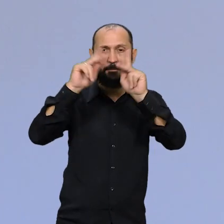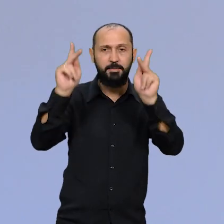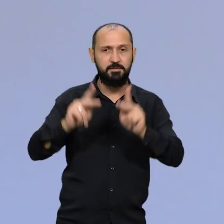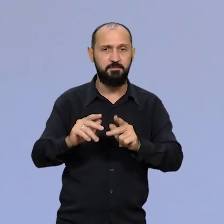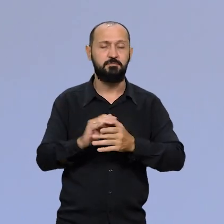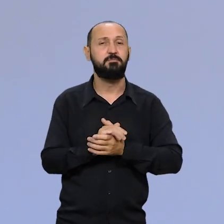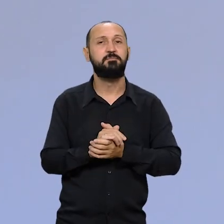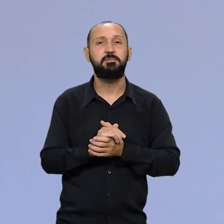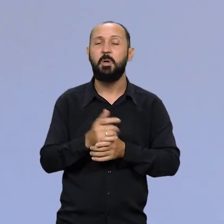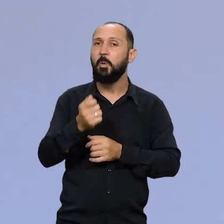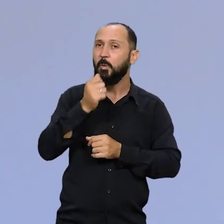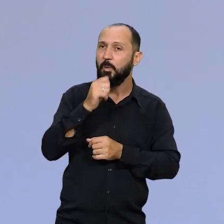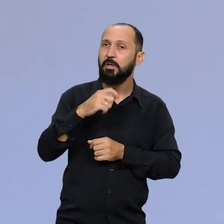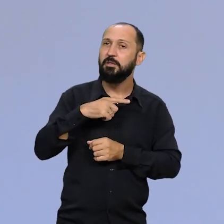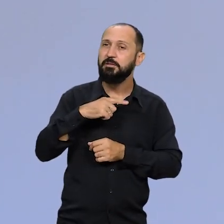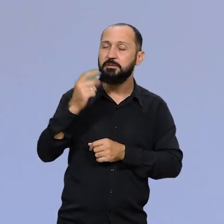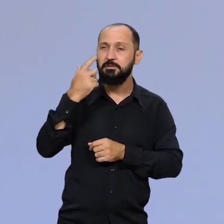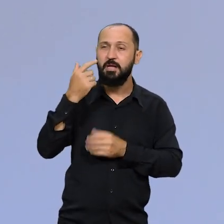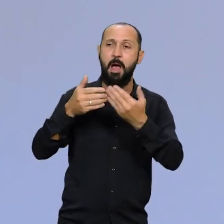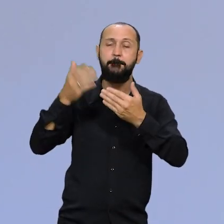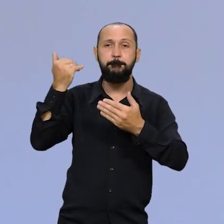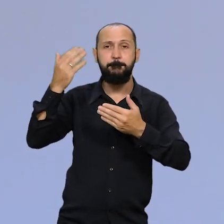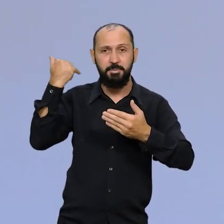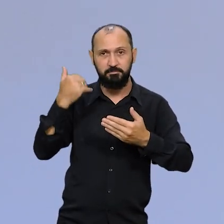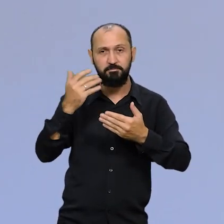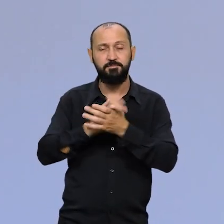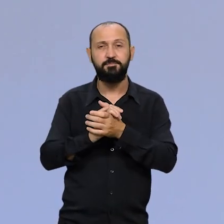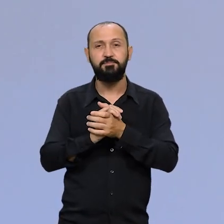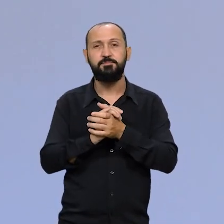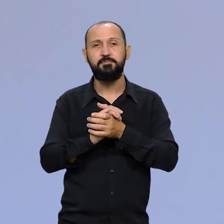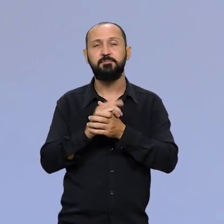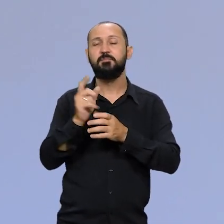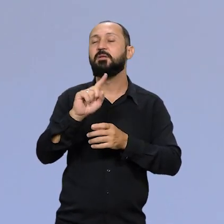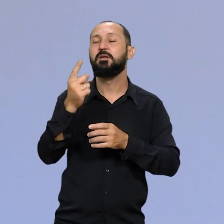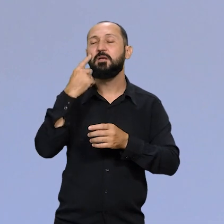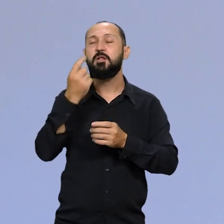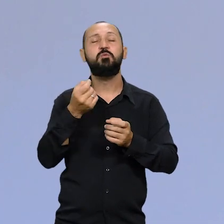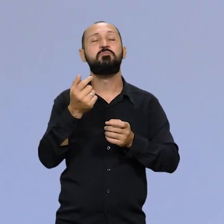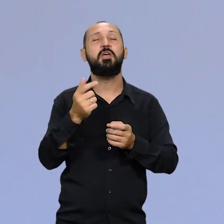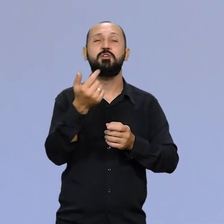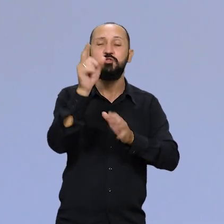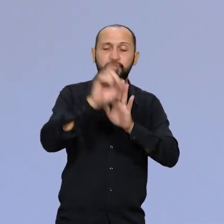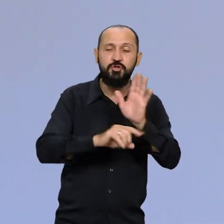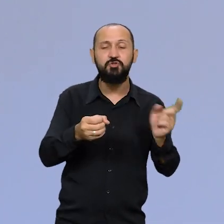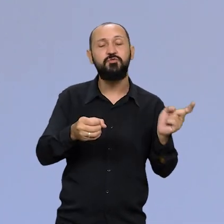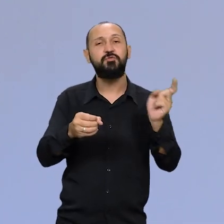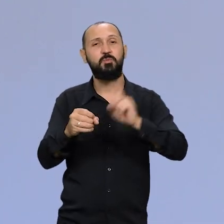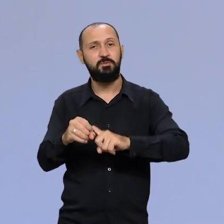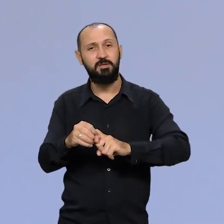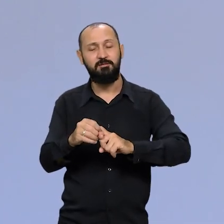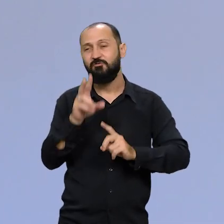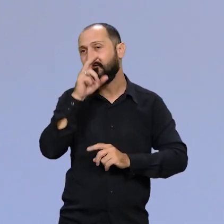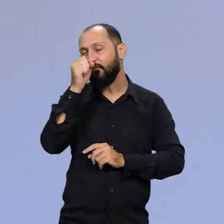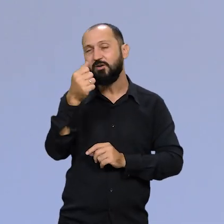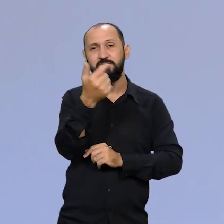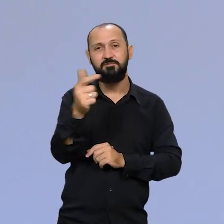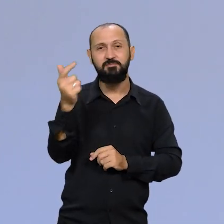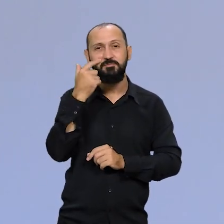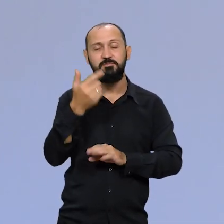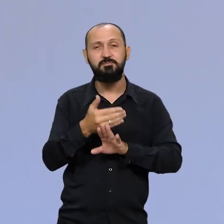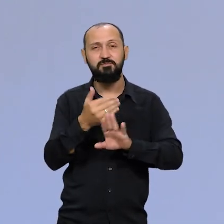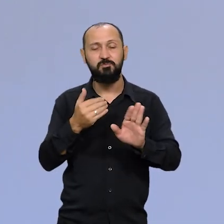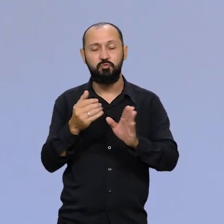em 1930, 1940. Em 1988 não havia uma vontade expressa de